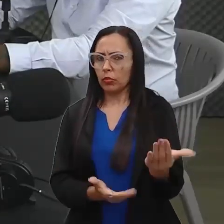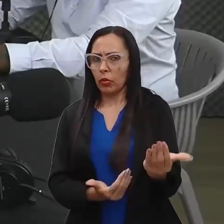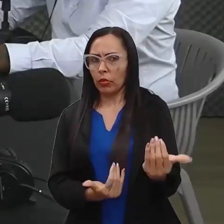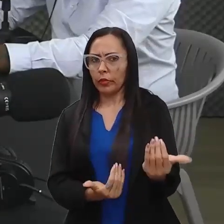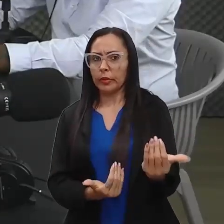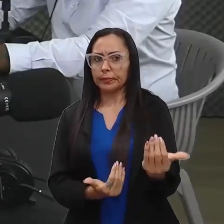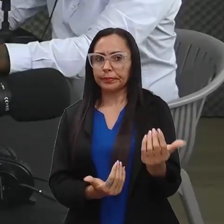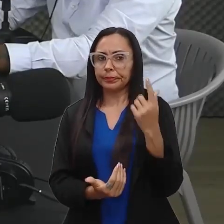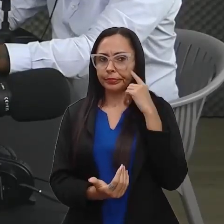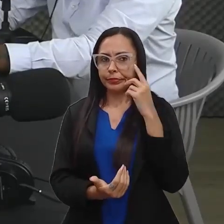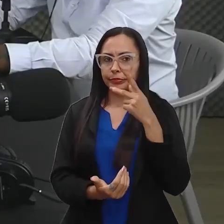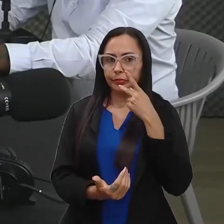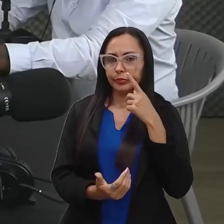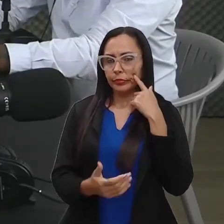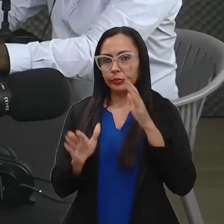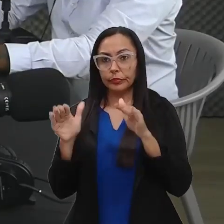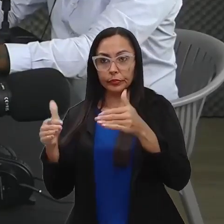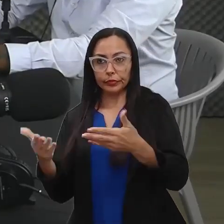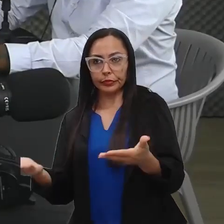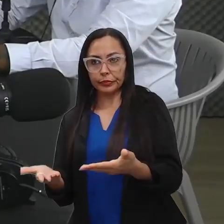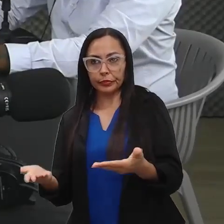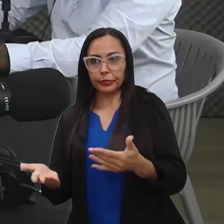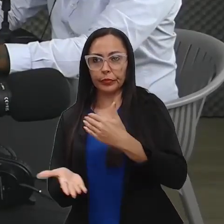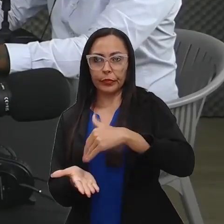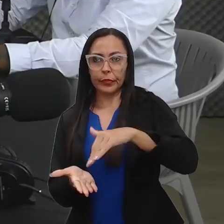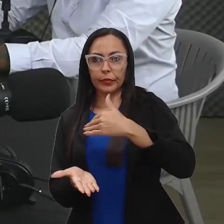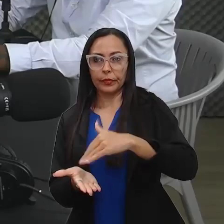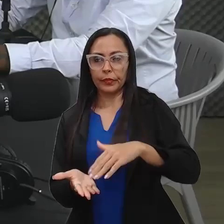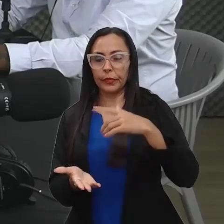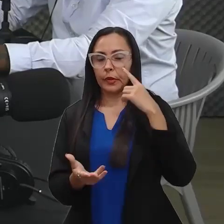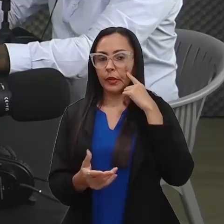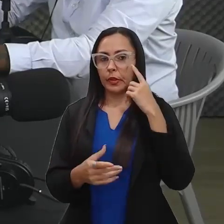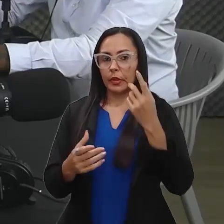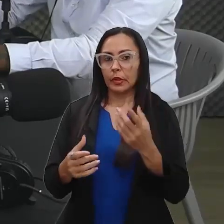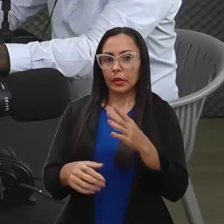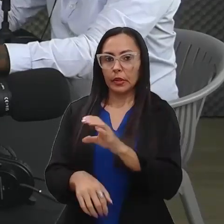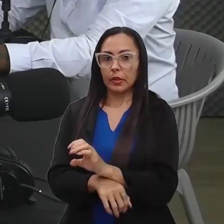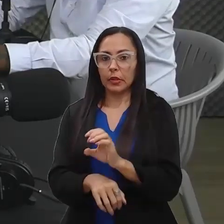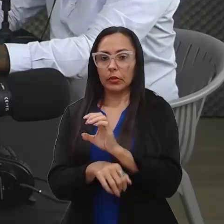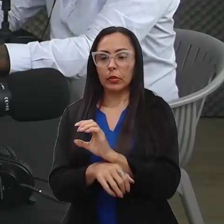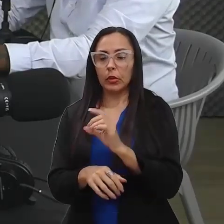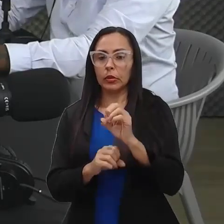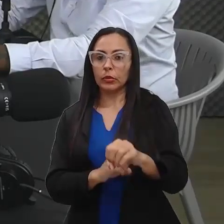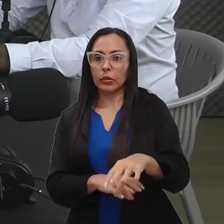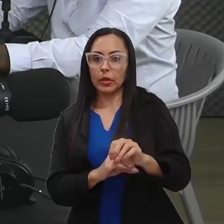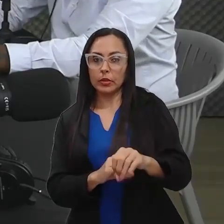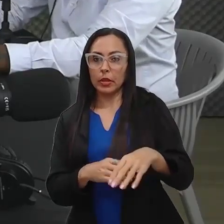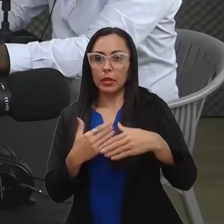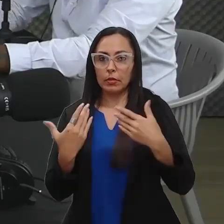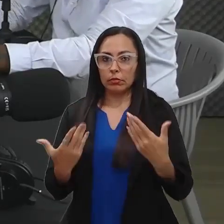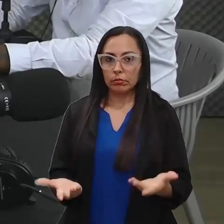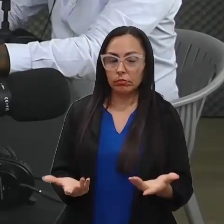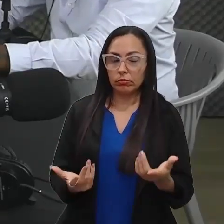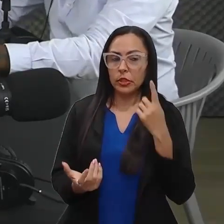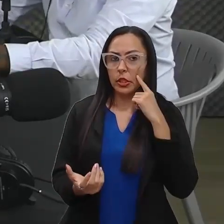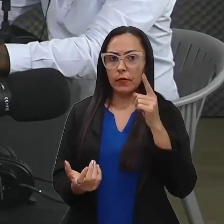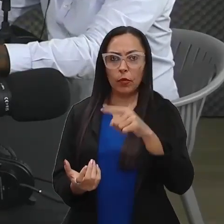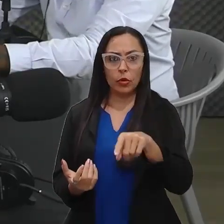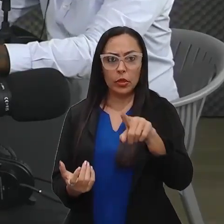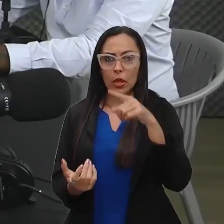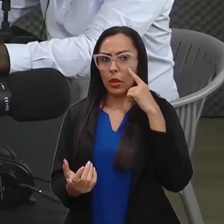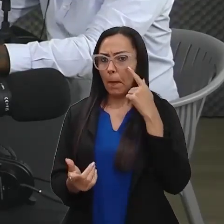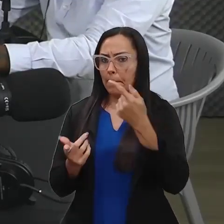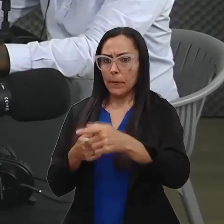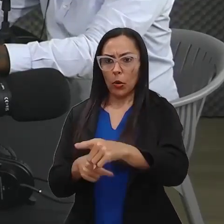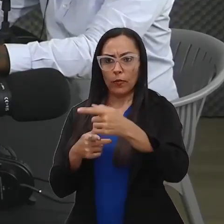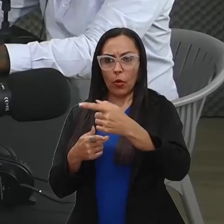porque é o foco hoje Sim, sim. da Secretaria Estadual da Educação, não que é o foco, mas é o grande público da Secretaria Público. Estadual da Educação, né? Se você não provoca